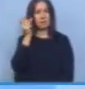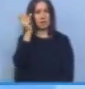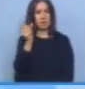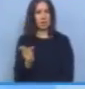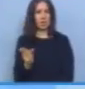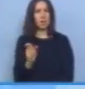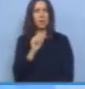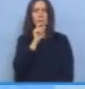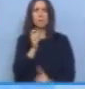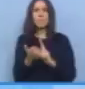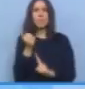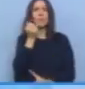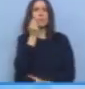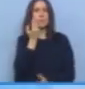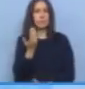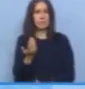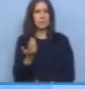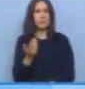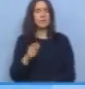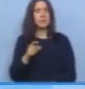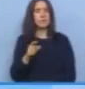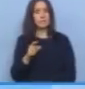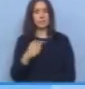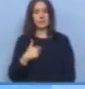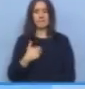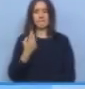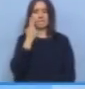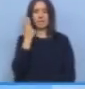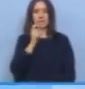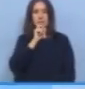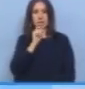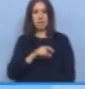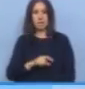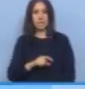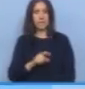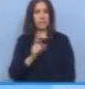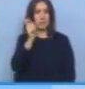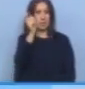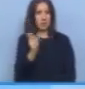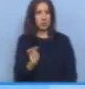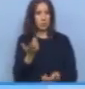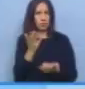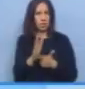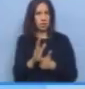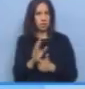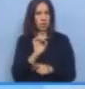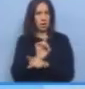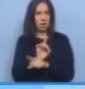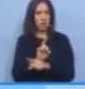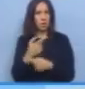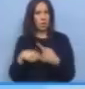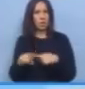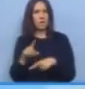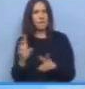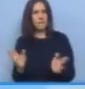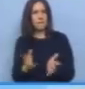encontrar oportunidades para conseguir viver? No caso, está a potenciar